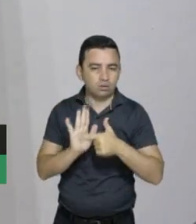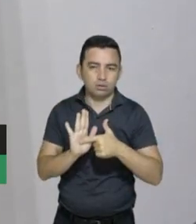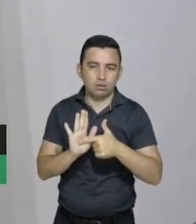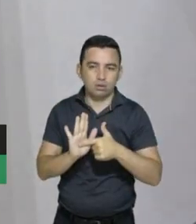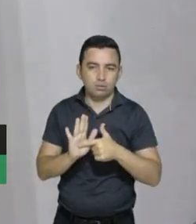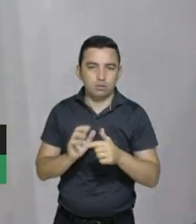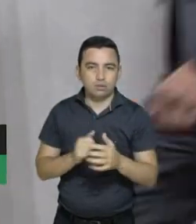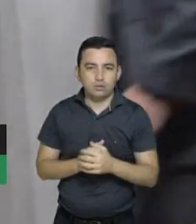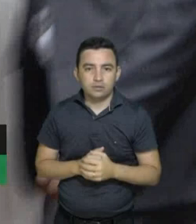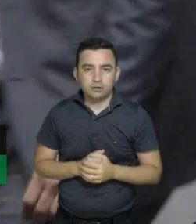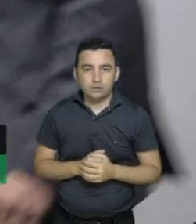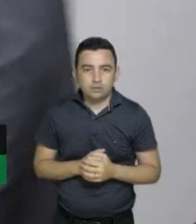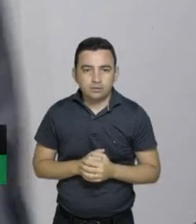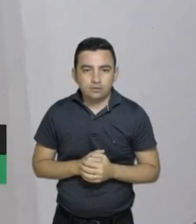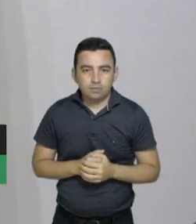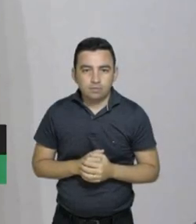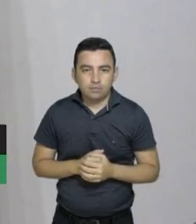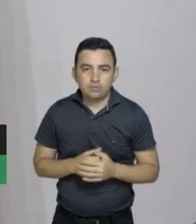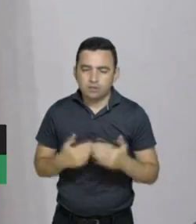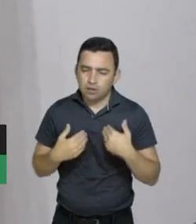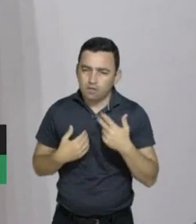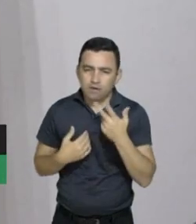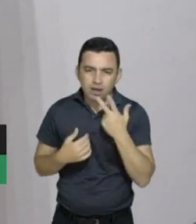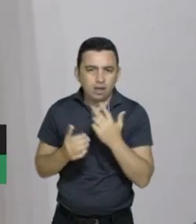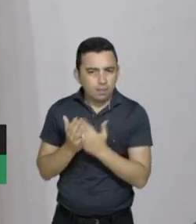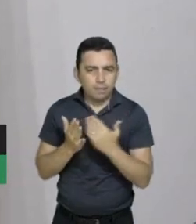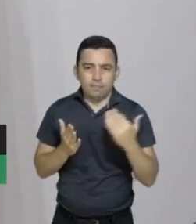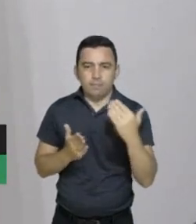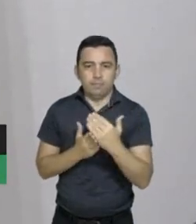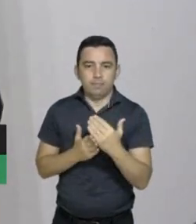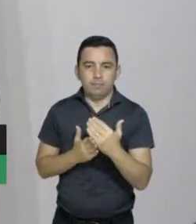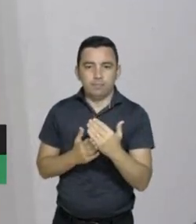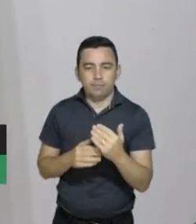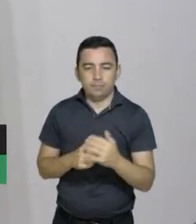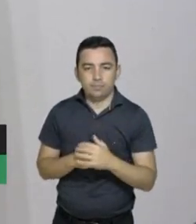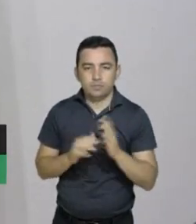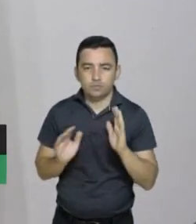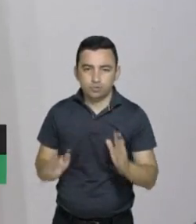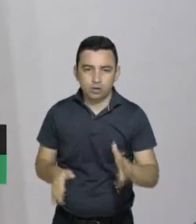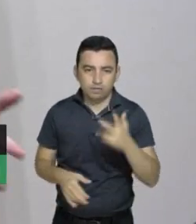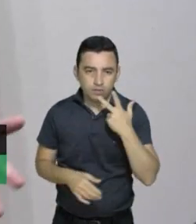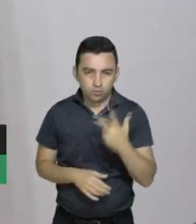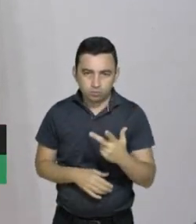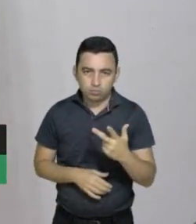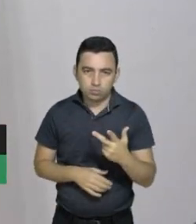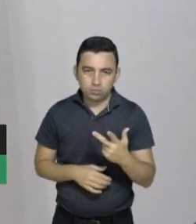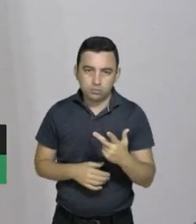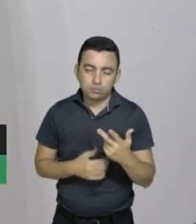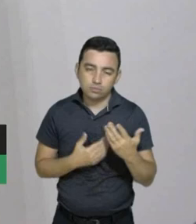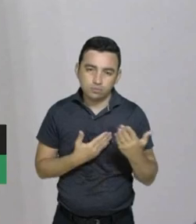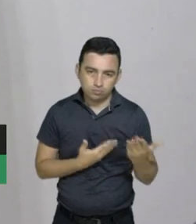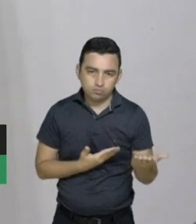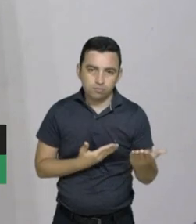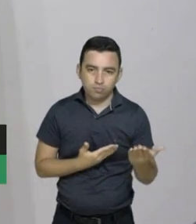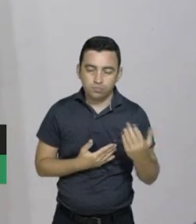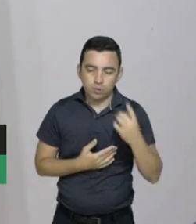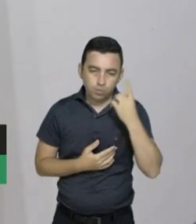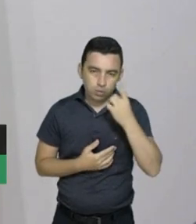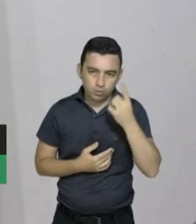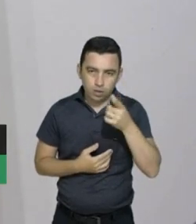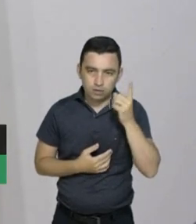isso né e vou além daquilo que já foi mencionado o que mesmo se deu